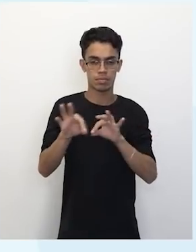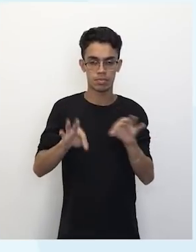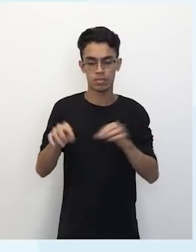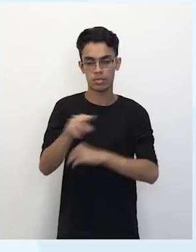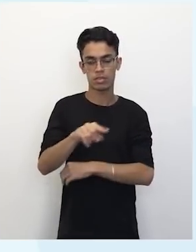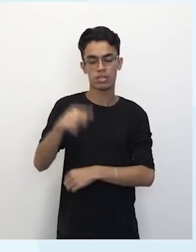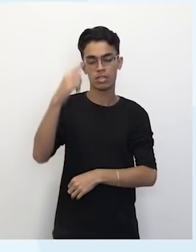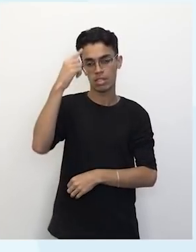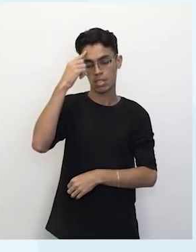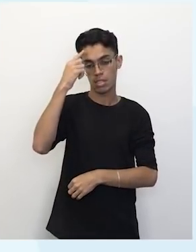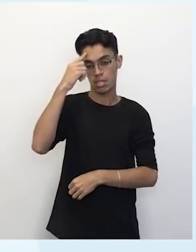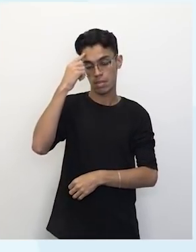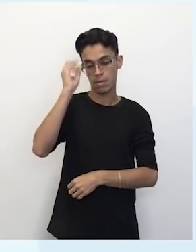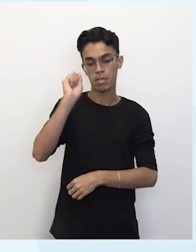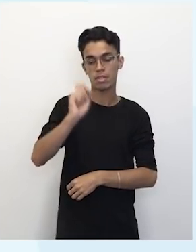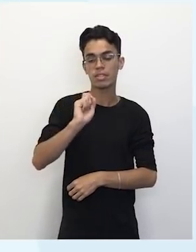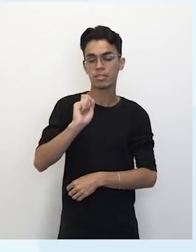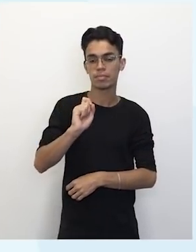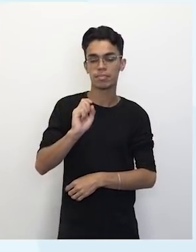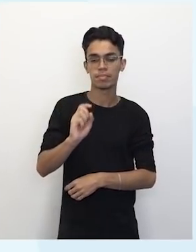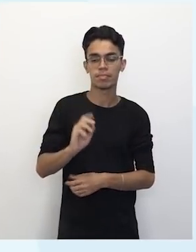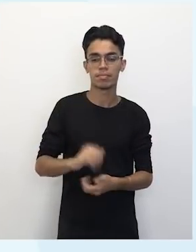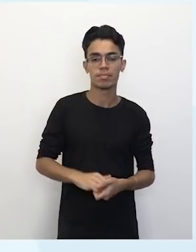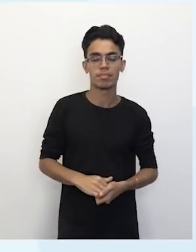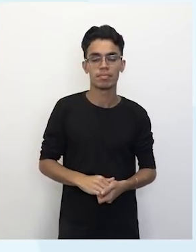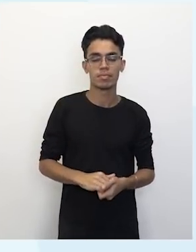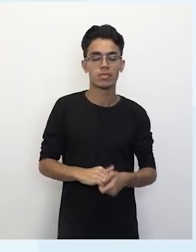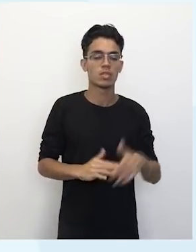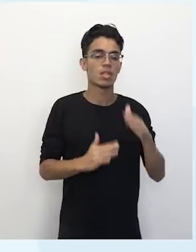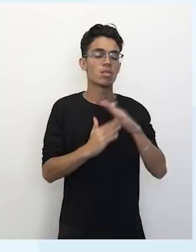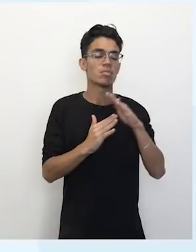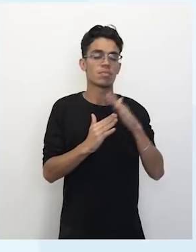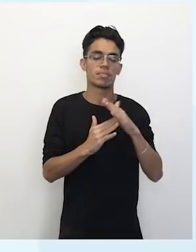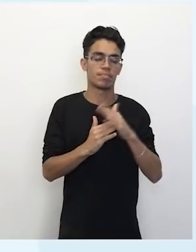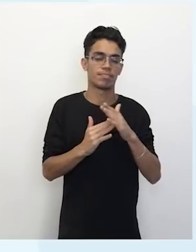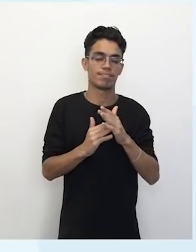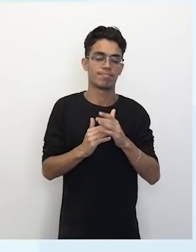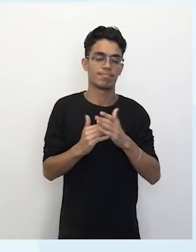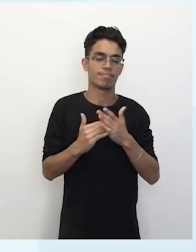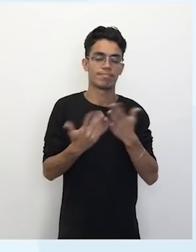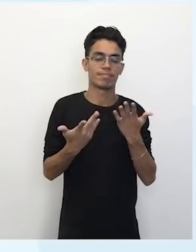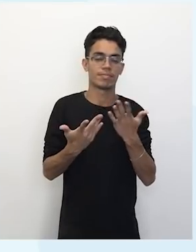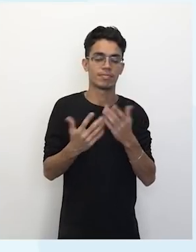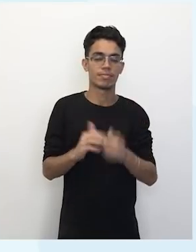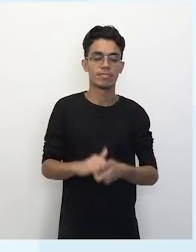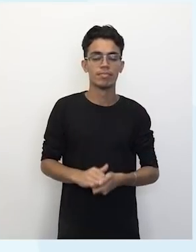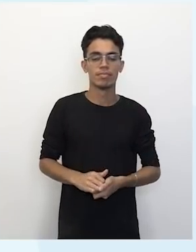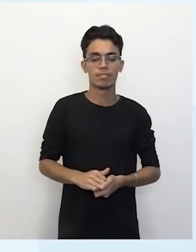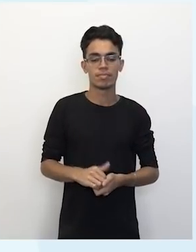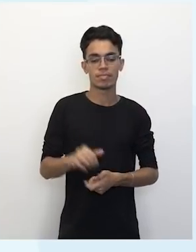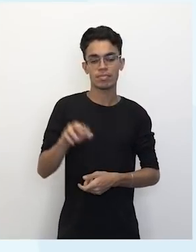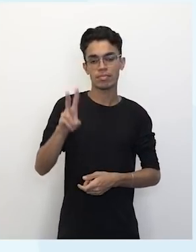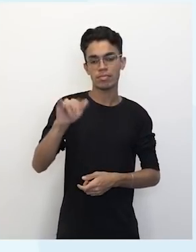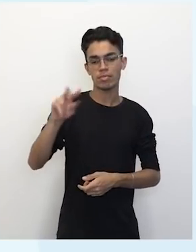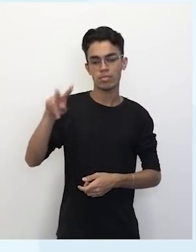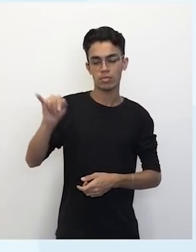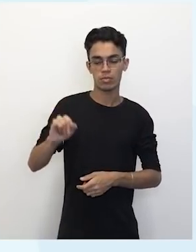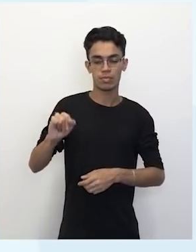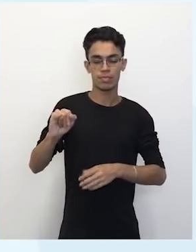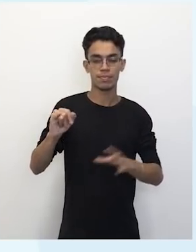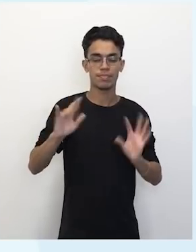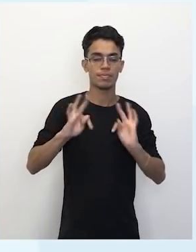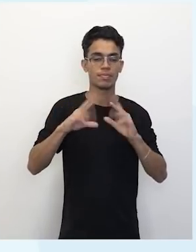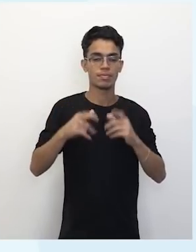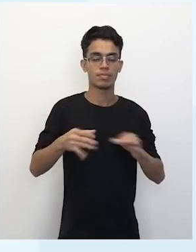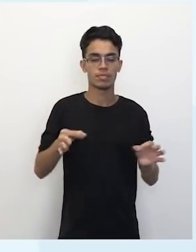vocês terem uma ideia que a gente pode ir até, né? O céu é o limite aqui para a gente. Então, ficou assim, ó. O percurso total eu vou chamar